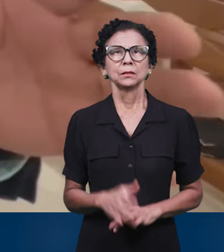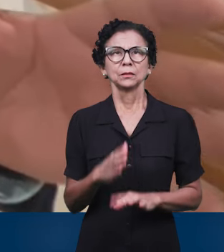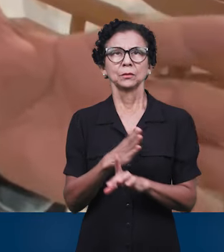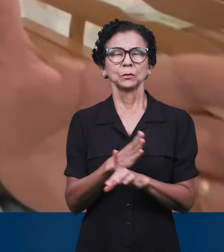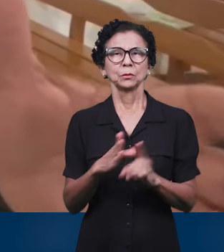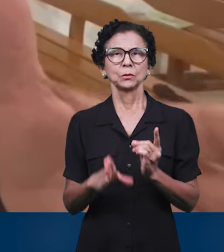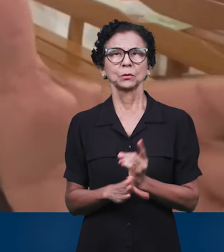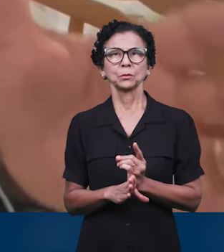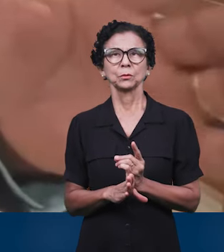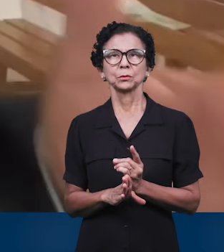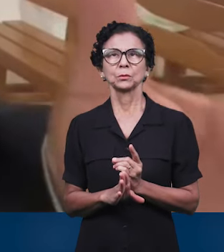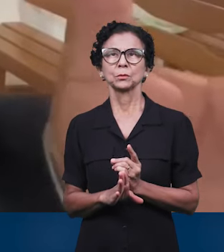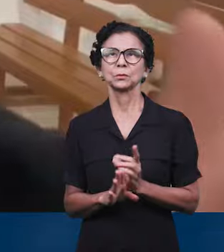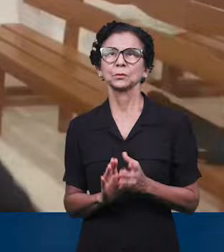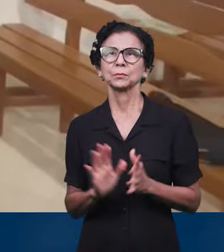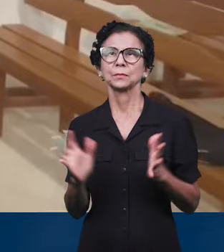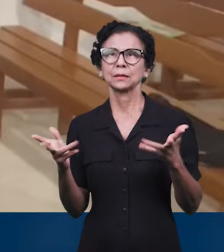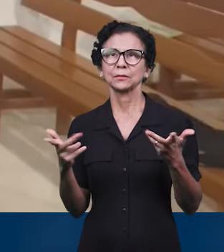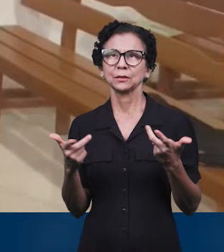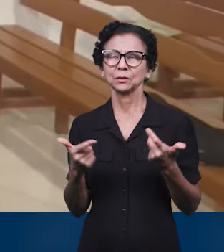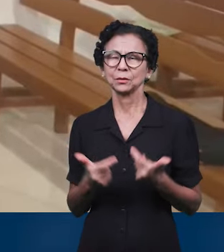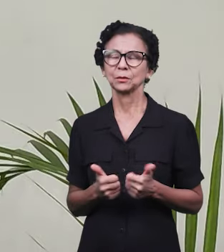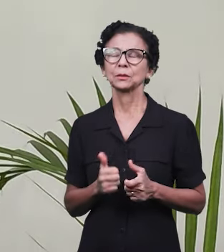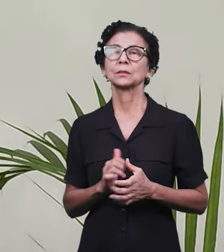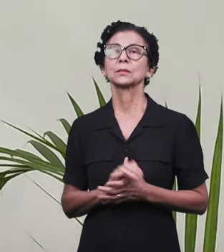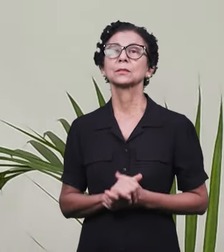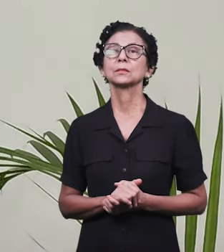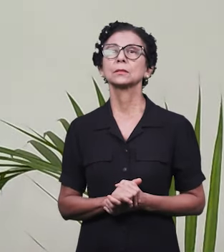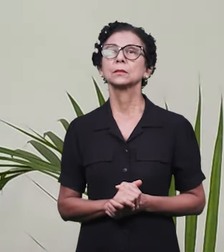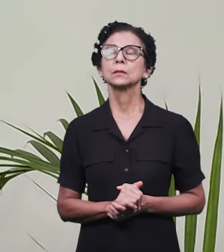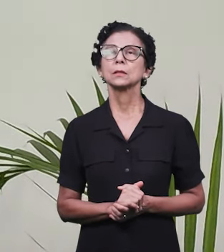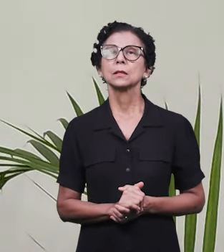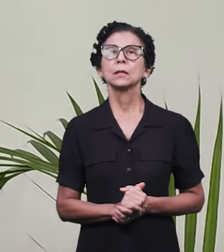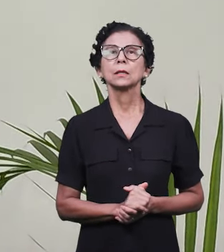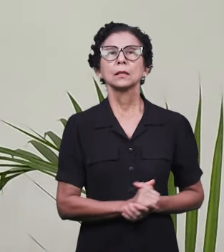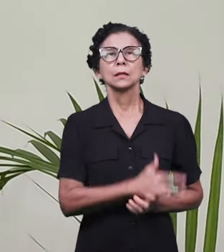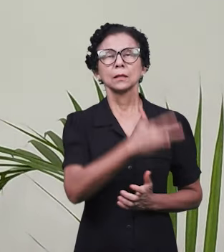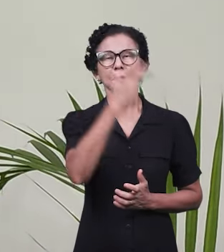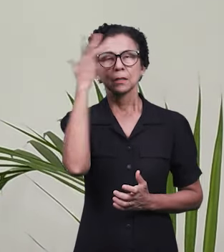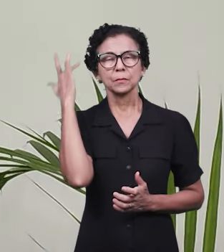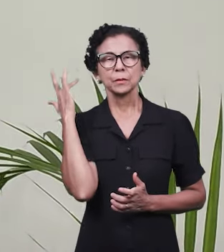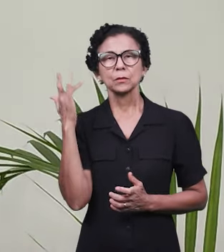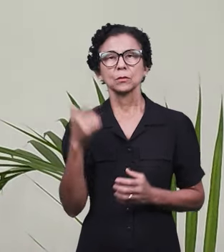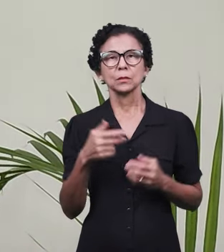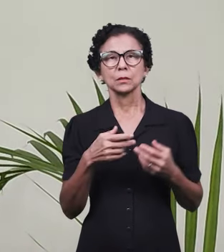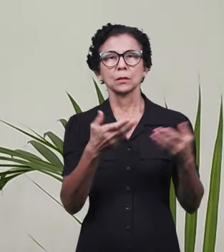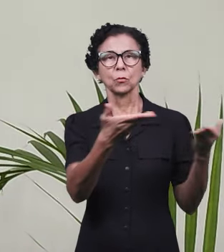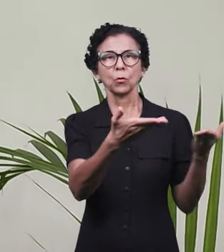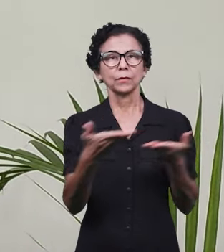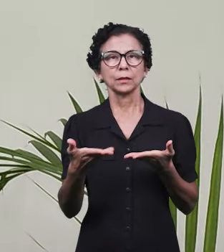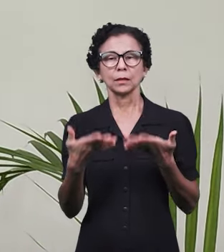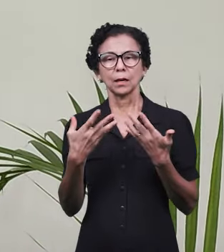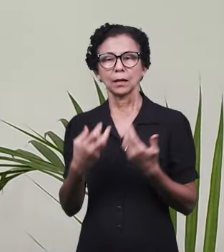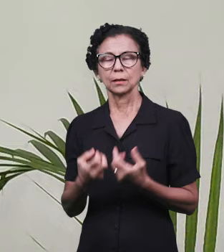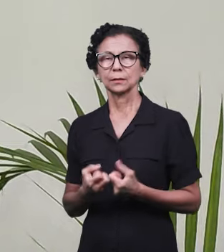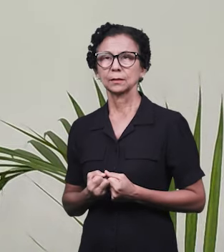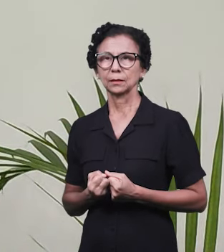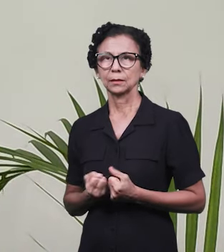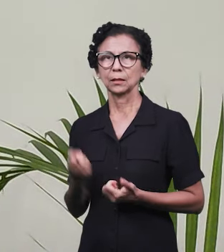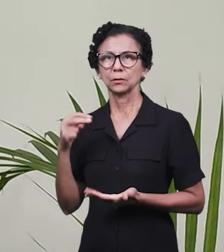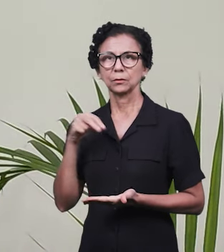A todos os irmãos, a paz do Senhor Jesus. Irmão Jorge, é com você. Voltamos semana que vem trazendo mais notícias da região do